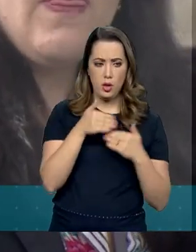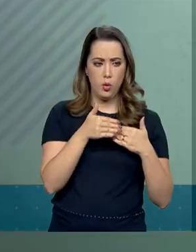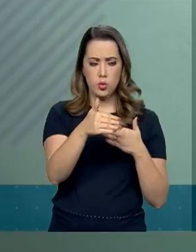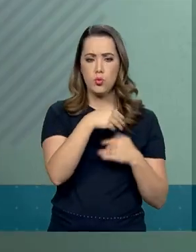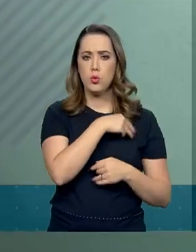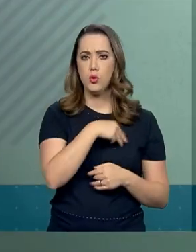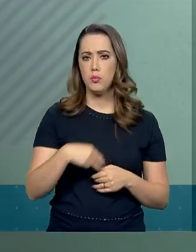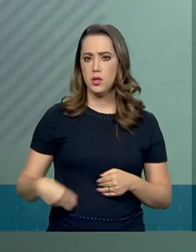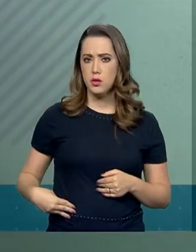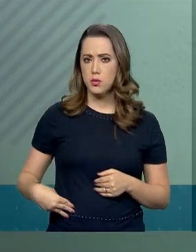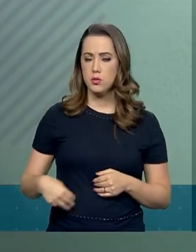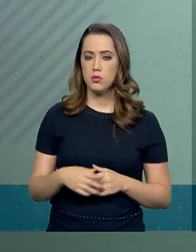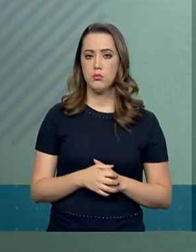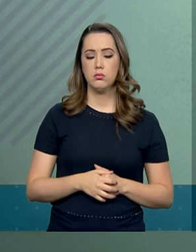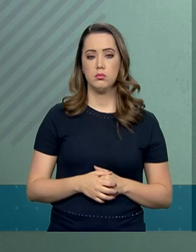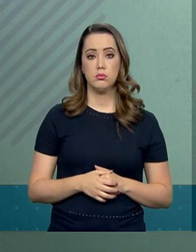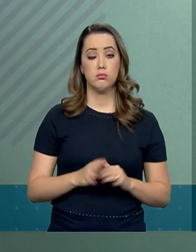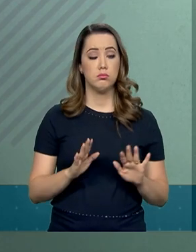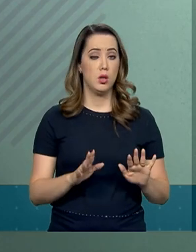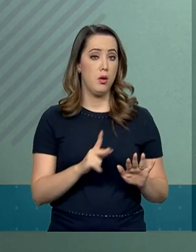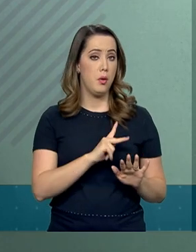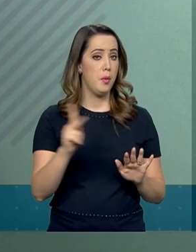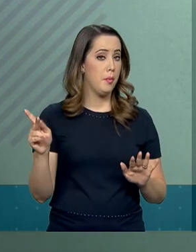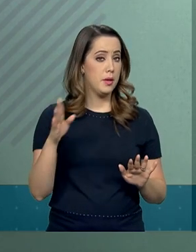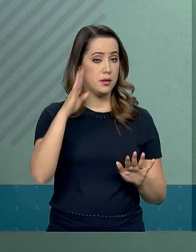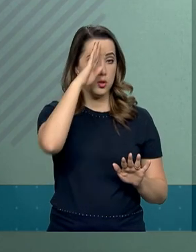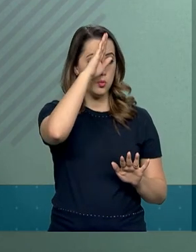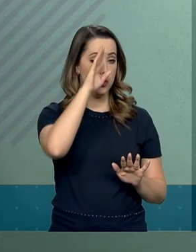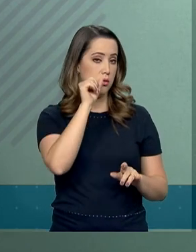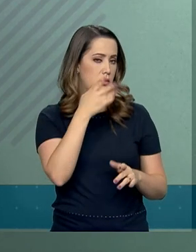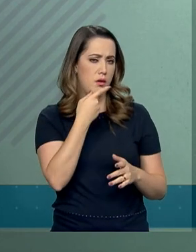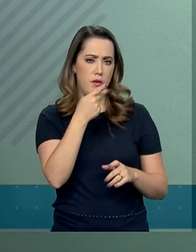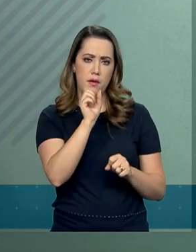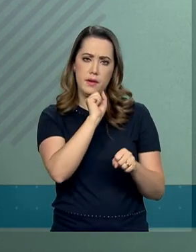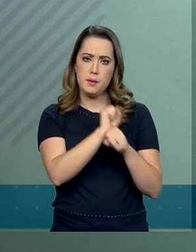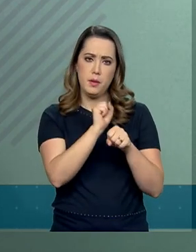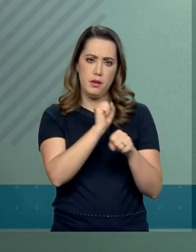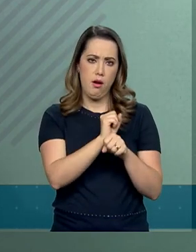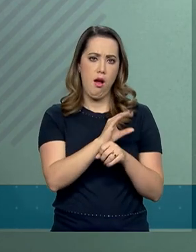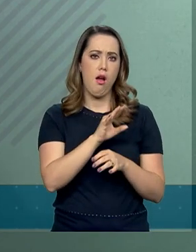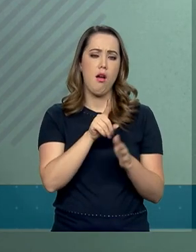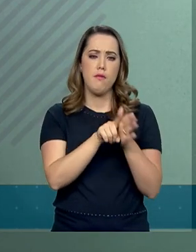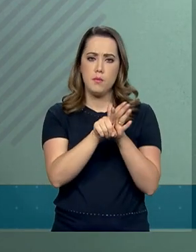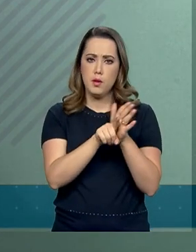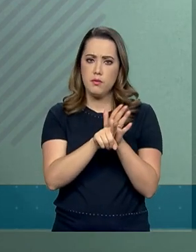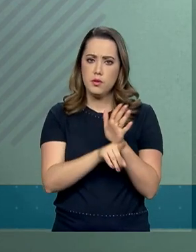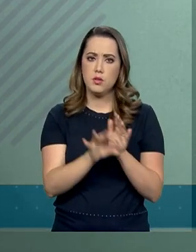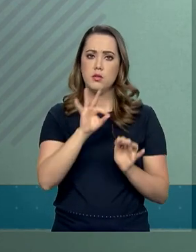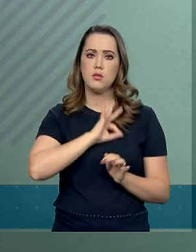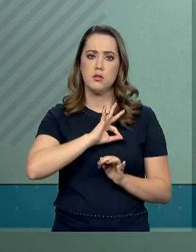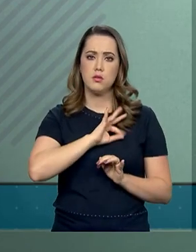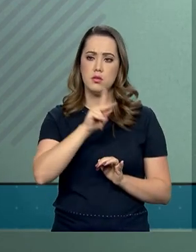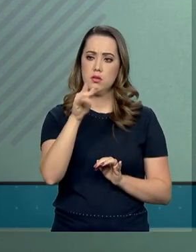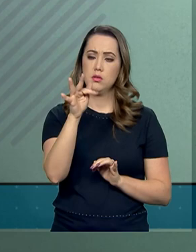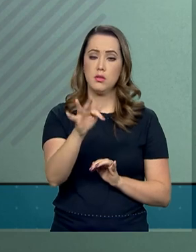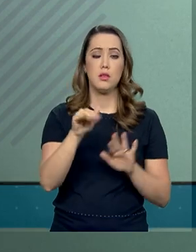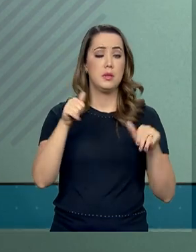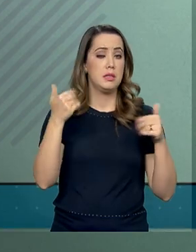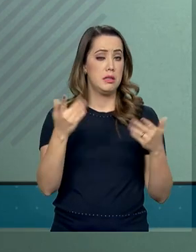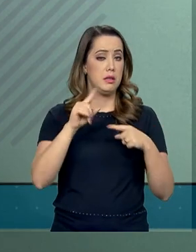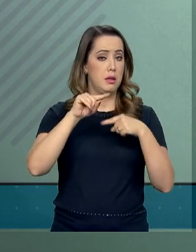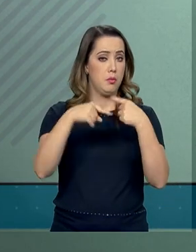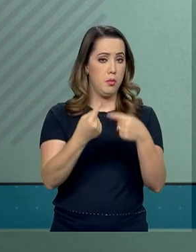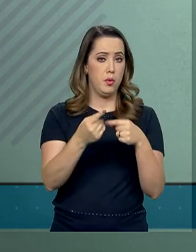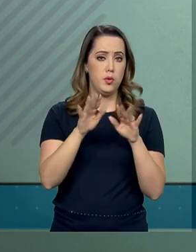presidente mantém a sua posição de aguardar a finalização da apuração por parte da polícia federal para então a